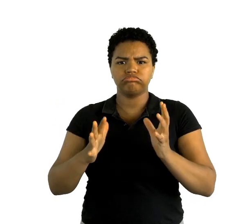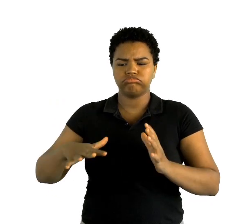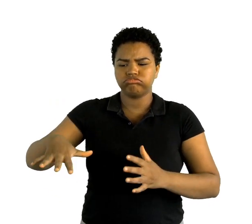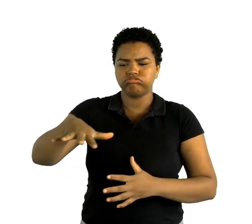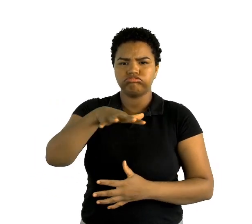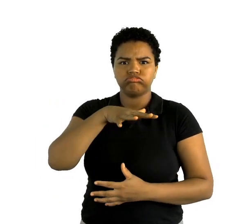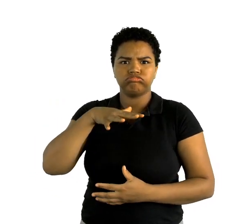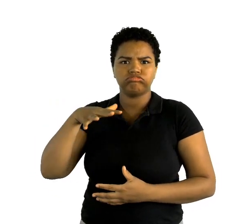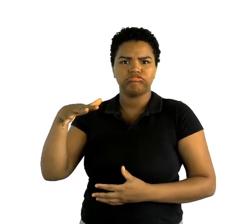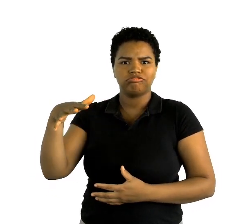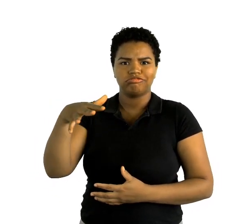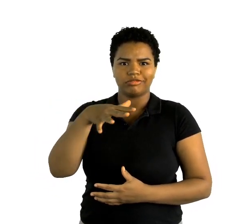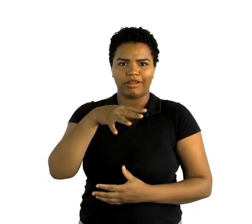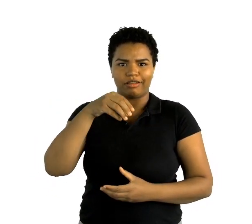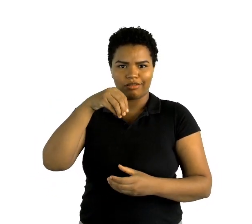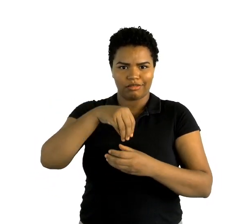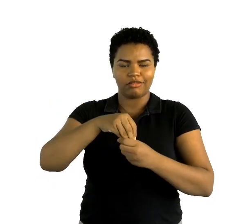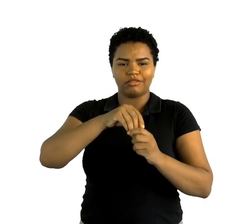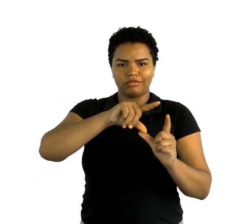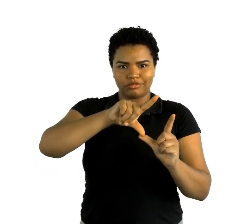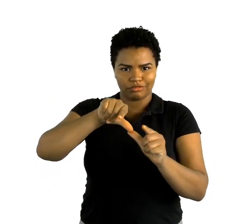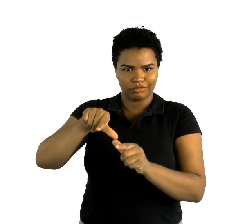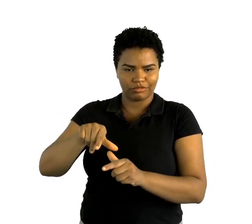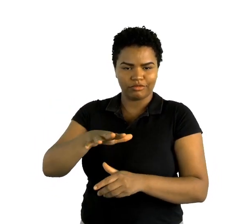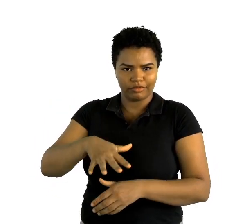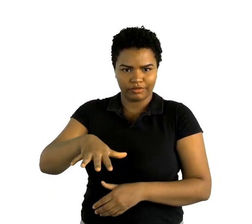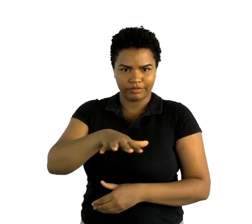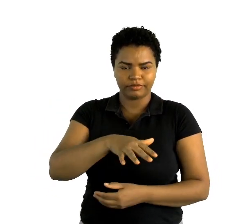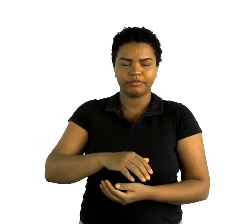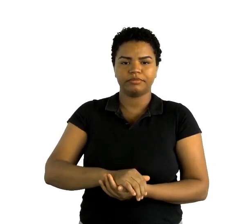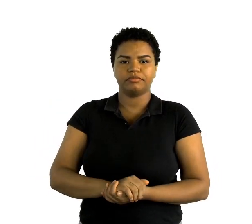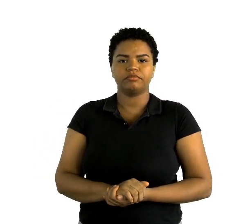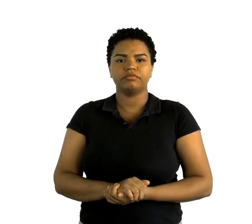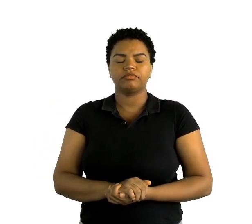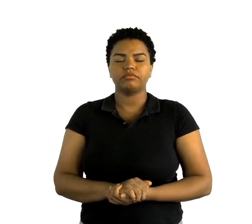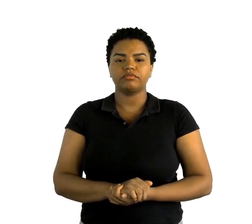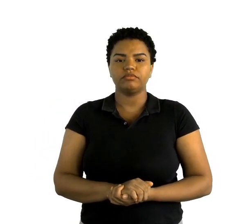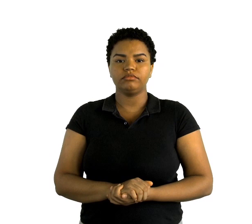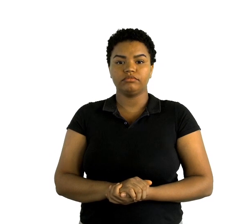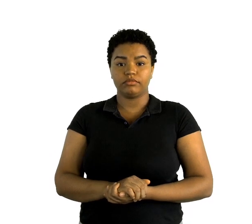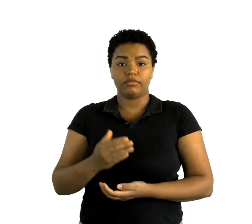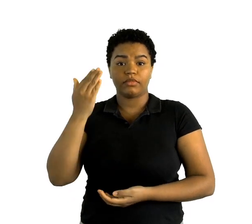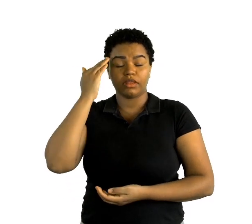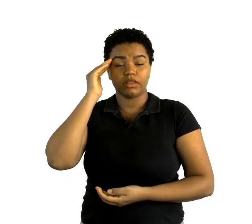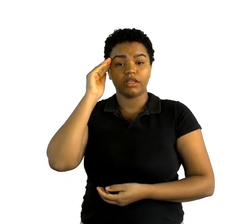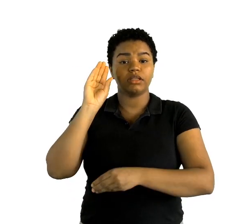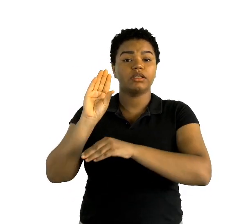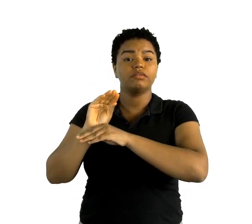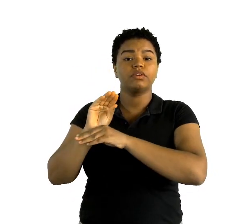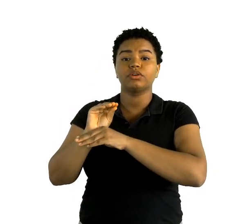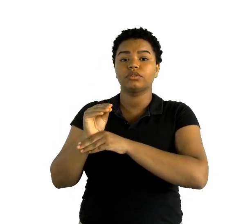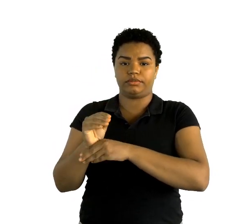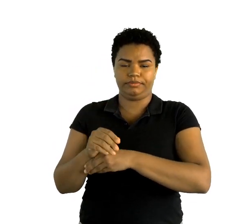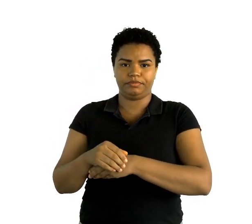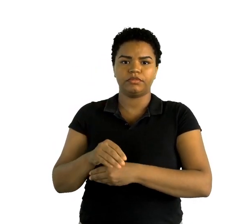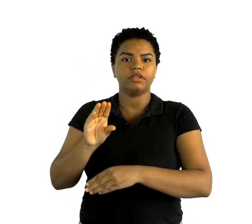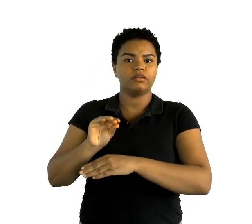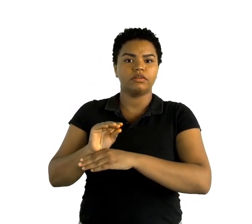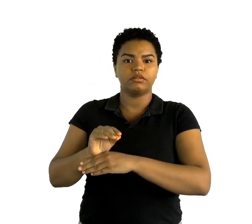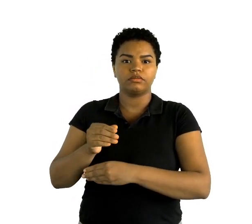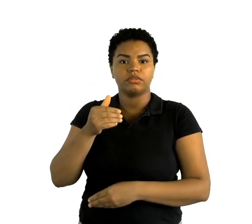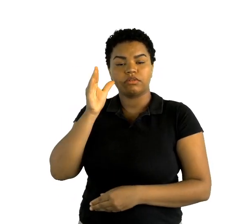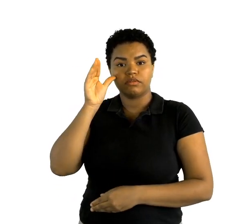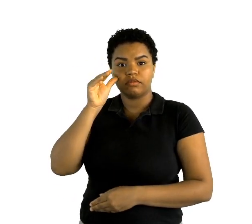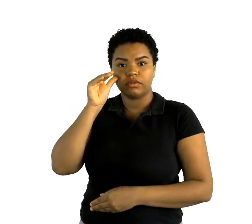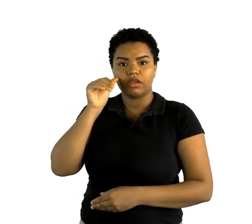determinado espaço geográfico. Então vamos lá, entender essa fotografia. Nessa fotografia você observa que